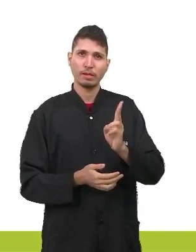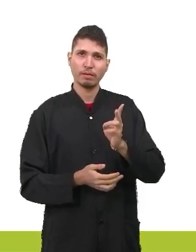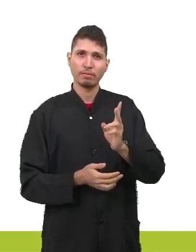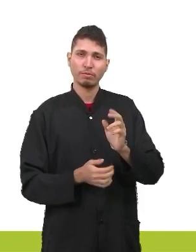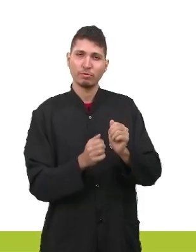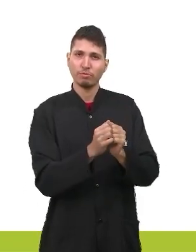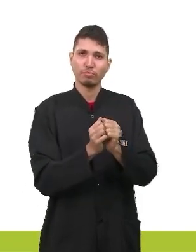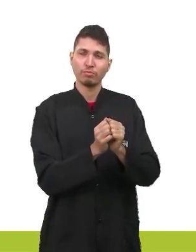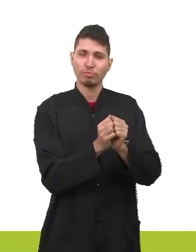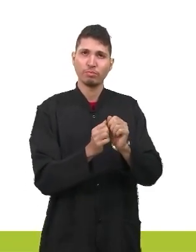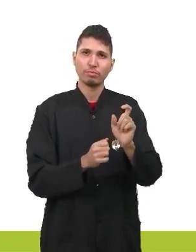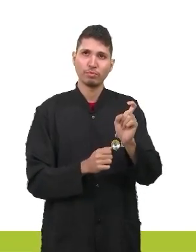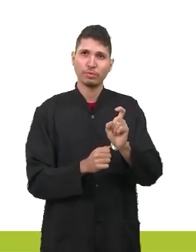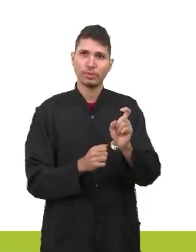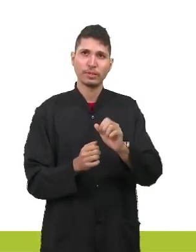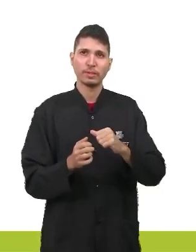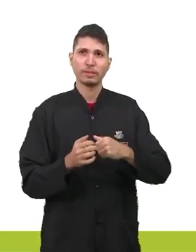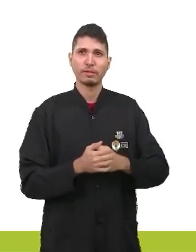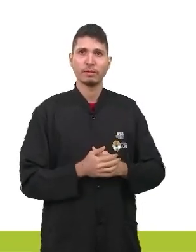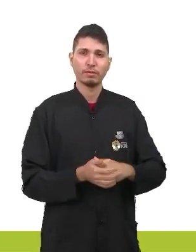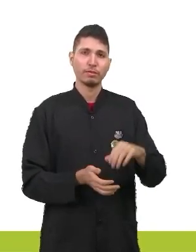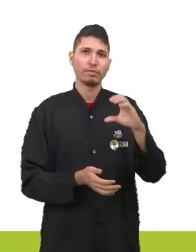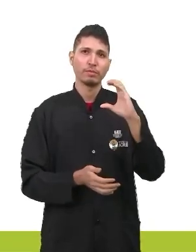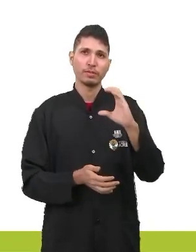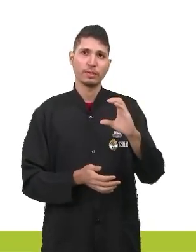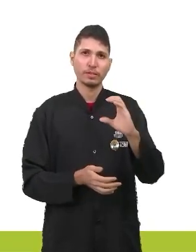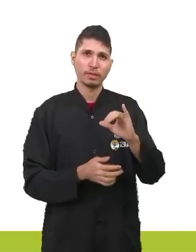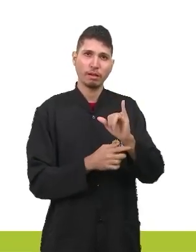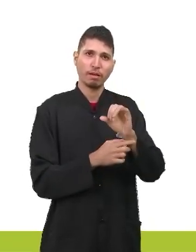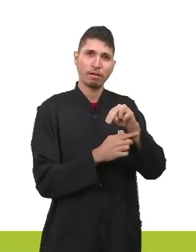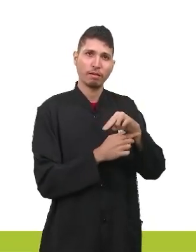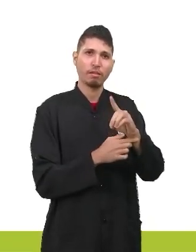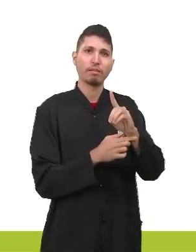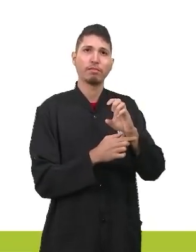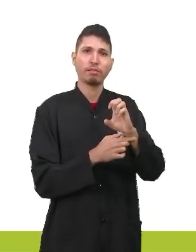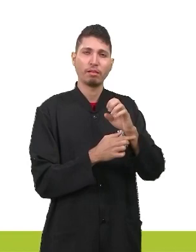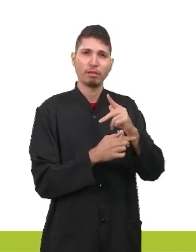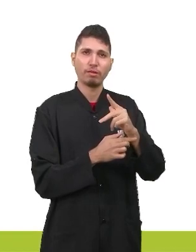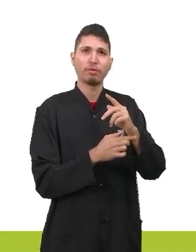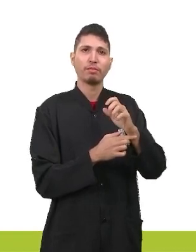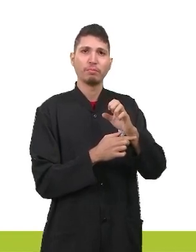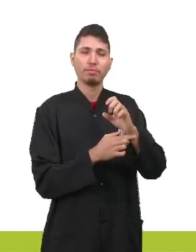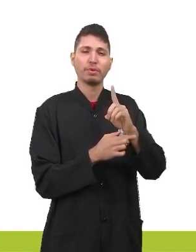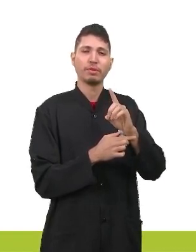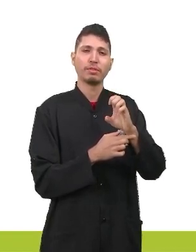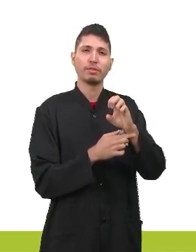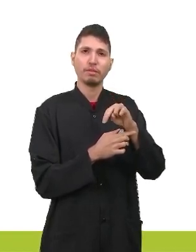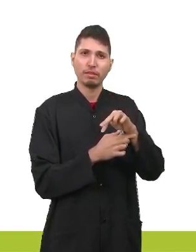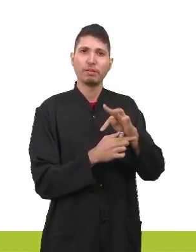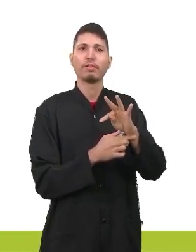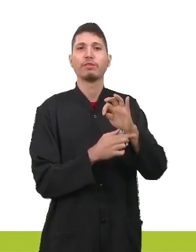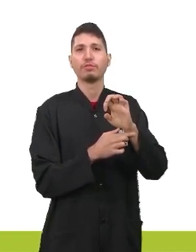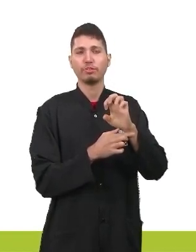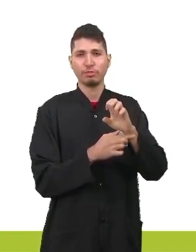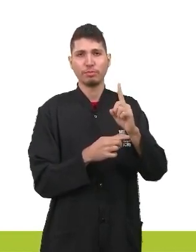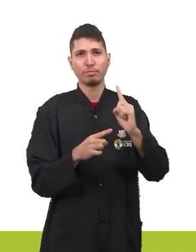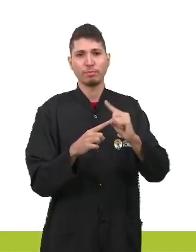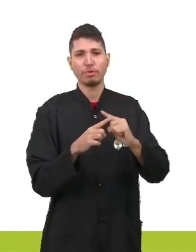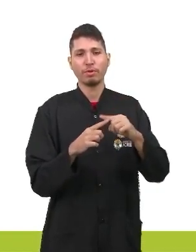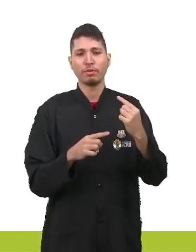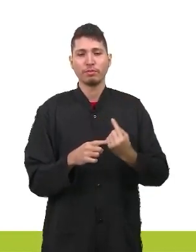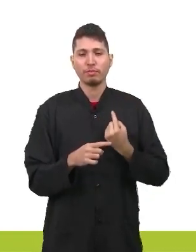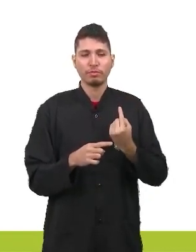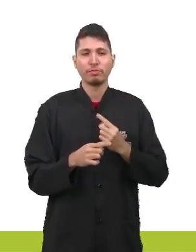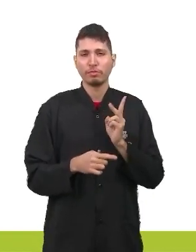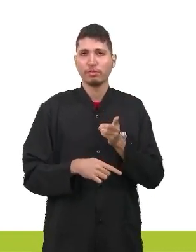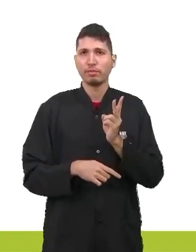o 4. E o C, que é o termo independente, ele sempre vai estar sozinho, gente. Por isso que é chamado de termo independente, tá bom? No caso,